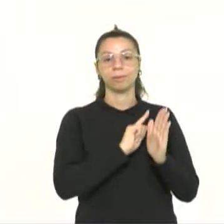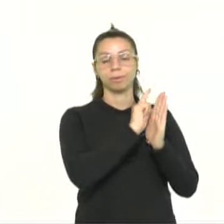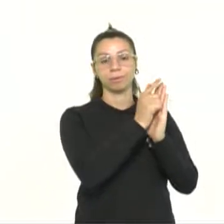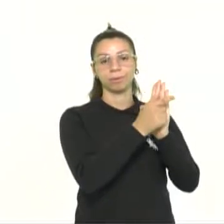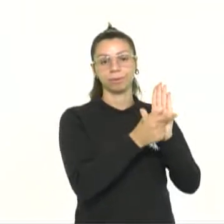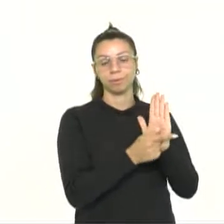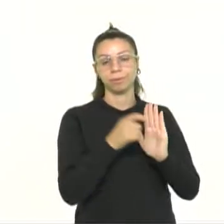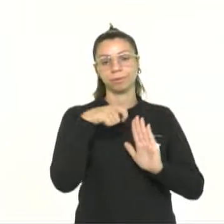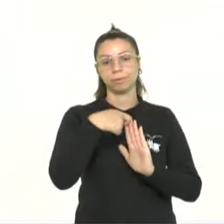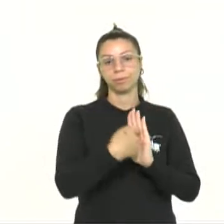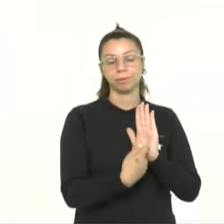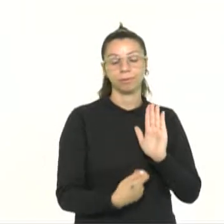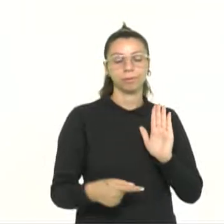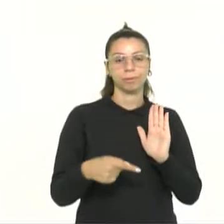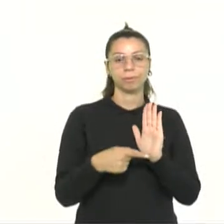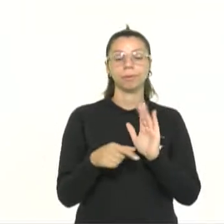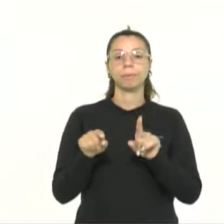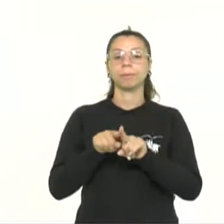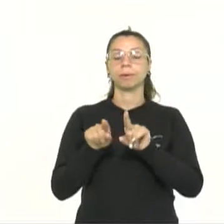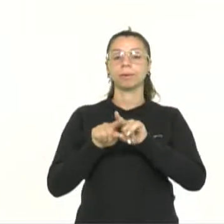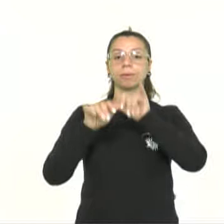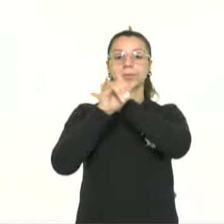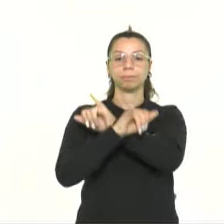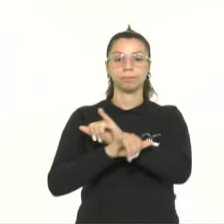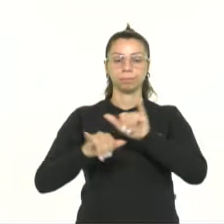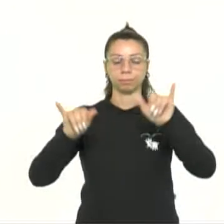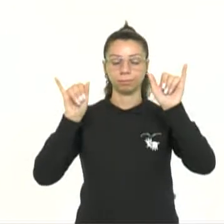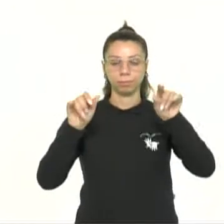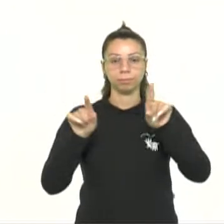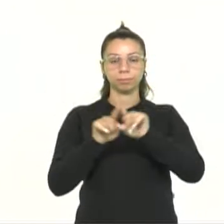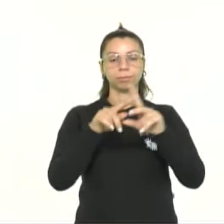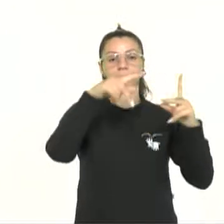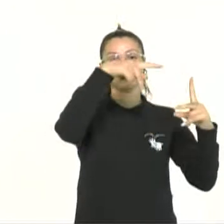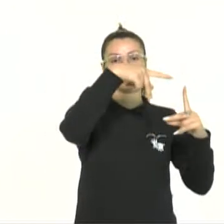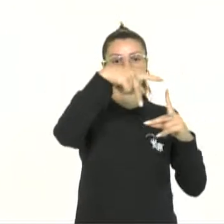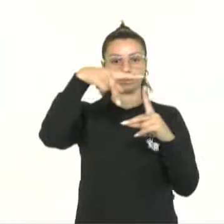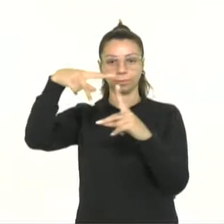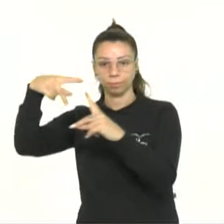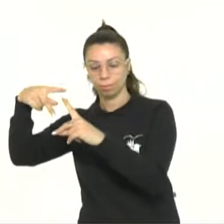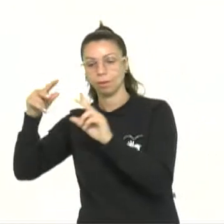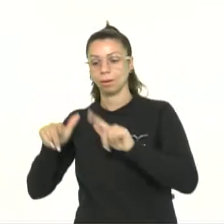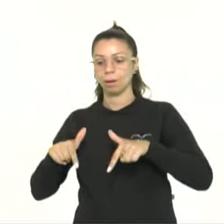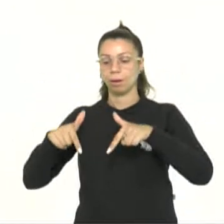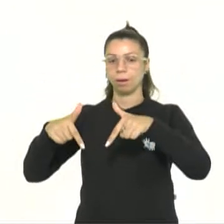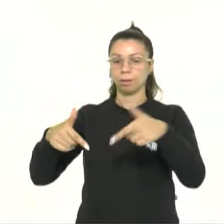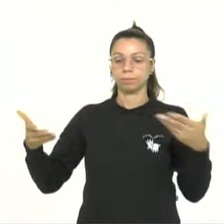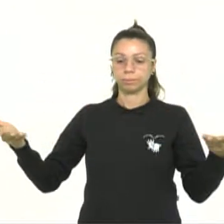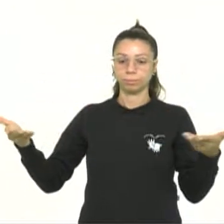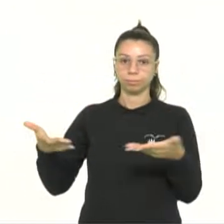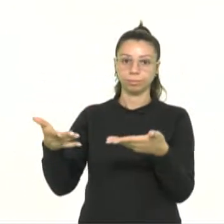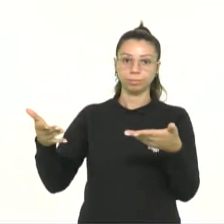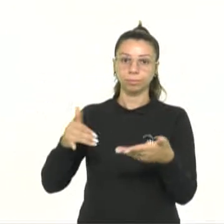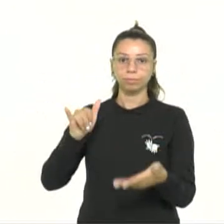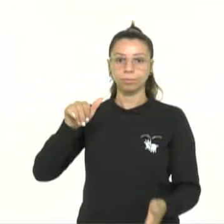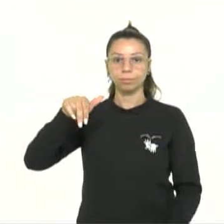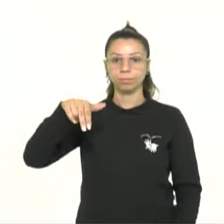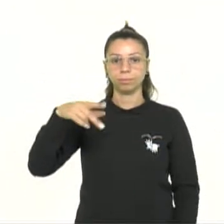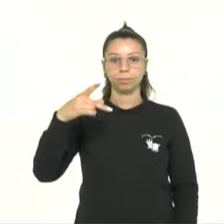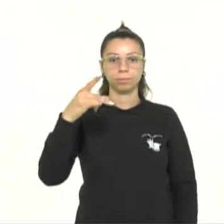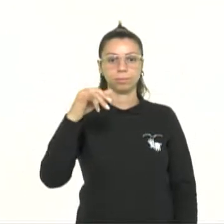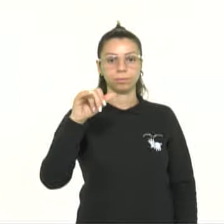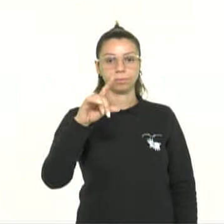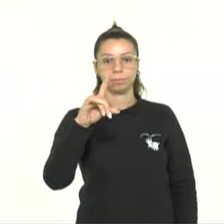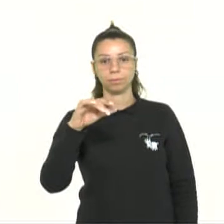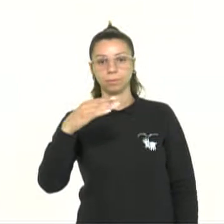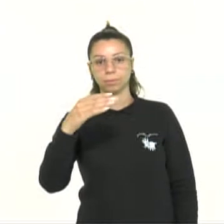Os gêneros textuais, campanha publicitária e história em quadrinhos, ações no presente do indicativo e